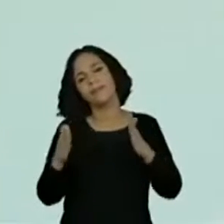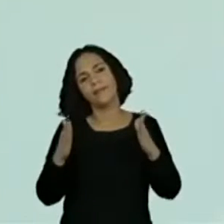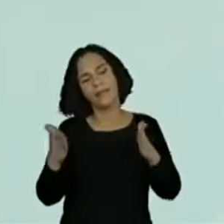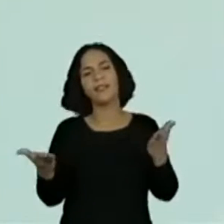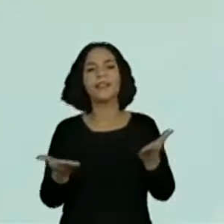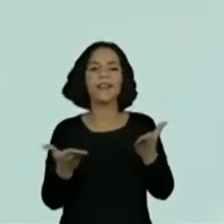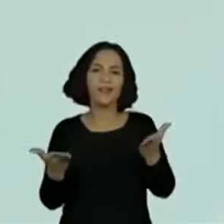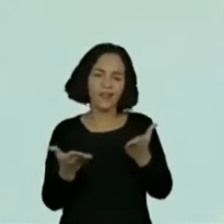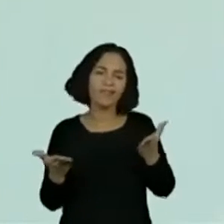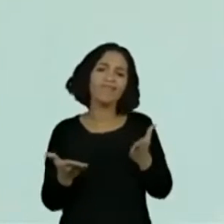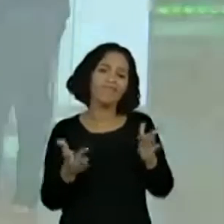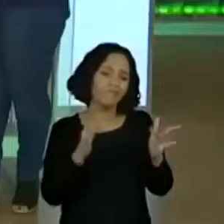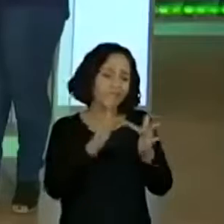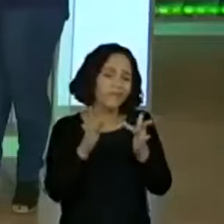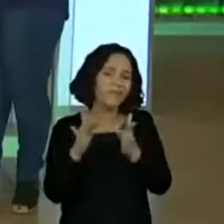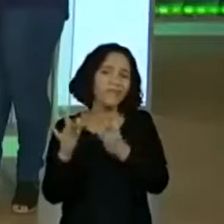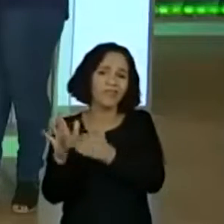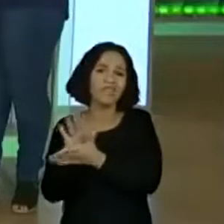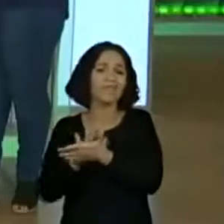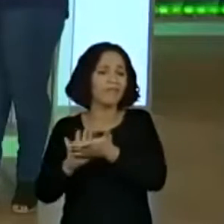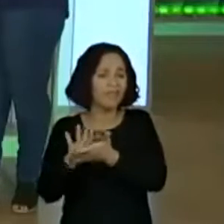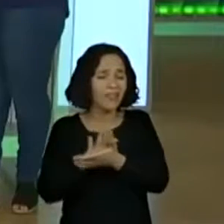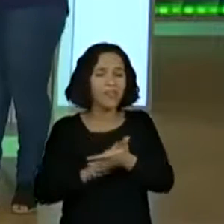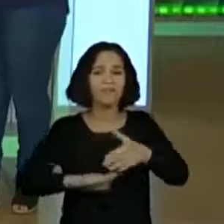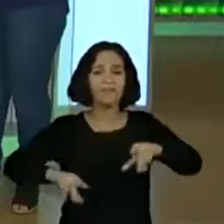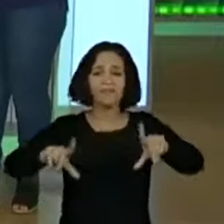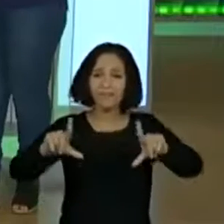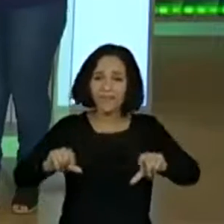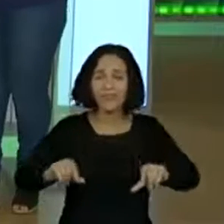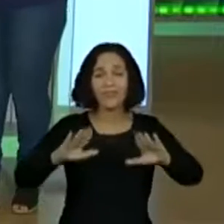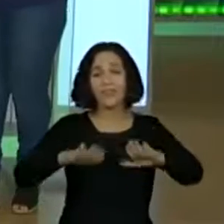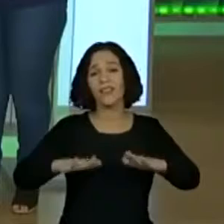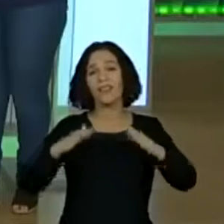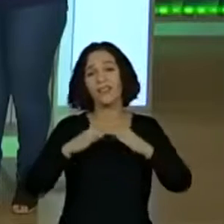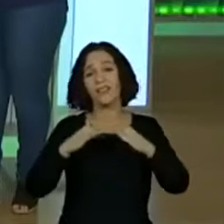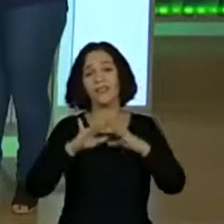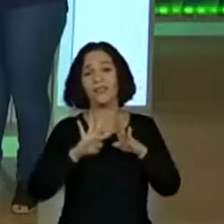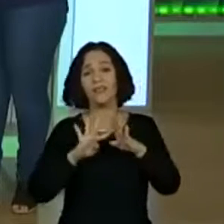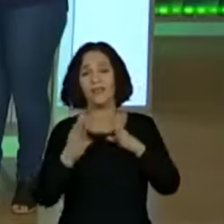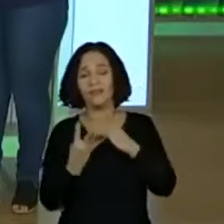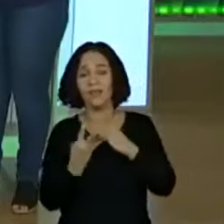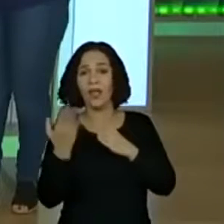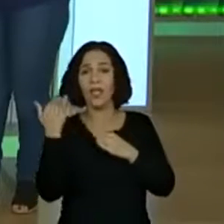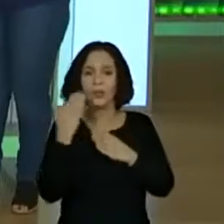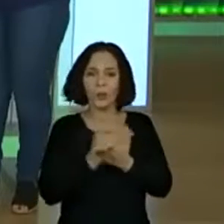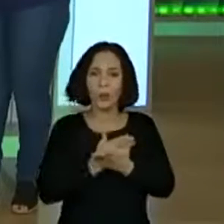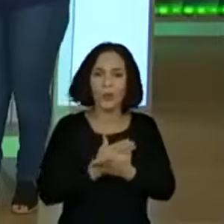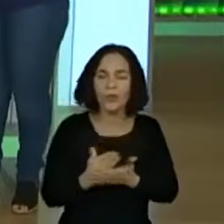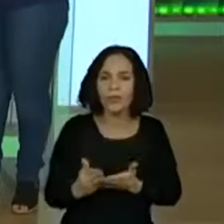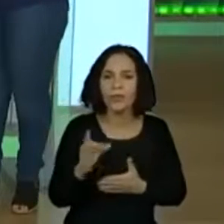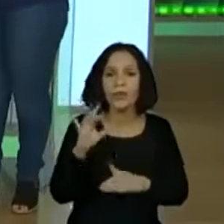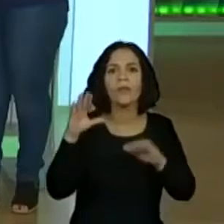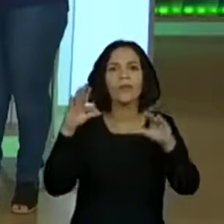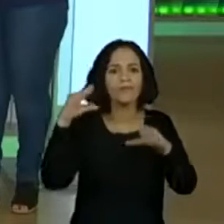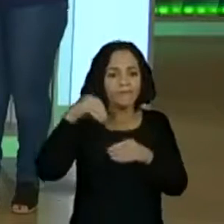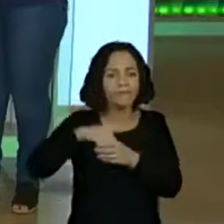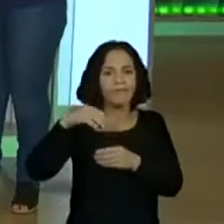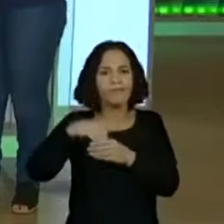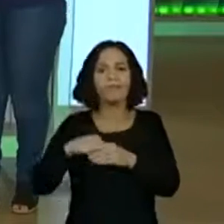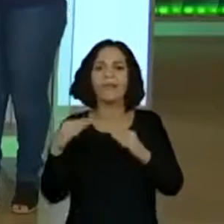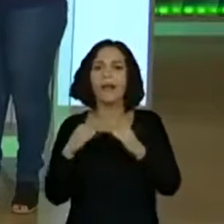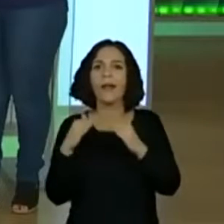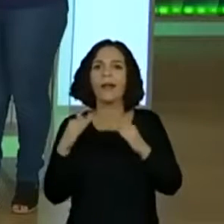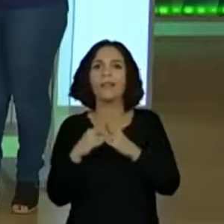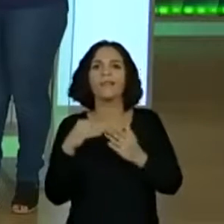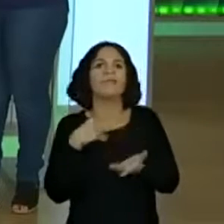passando, isolamento, ficar dentro de casa. Quantos de nós, né, professora, ficamos nos primeiros momentos ali da pandemia, só dentro de casa, de